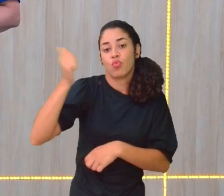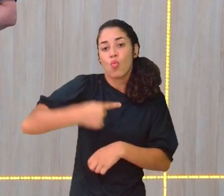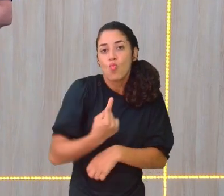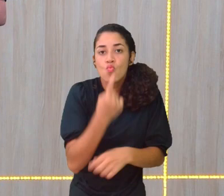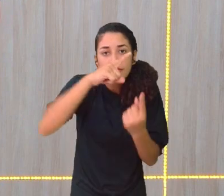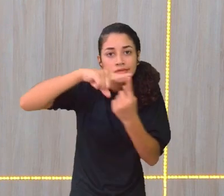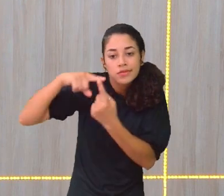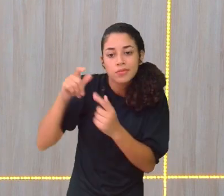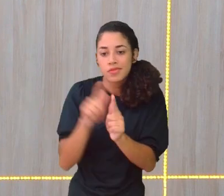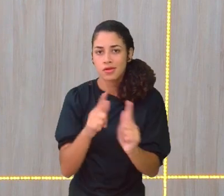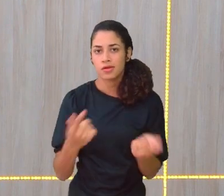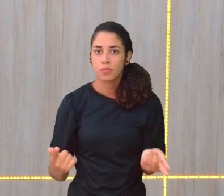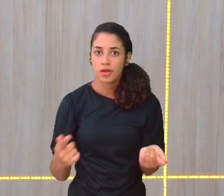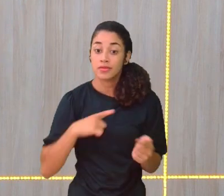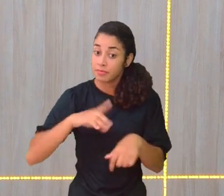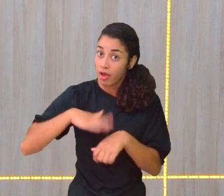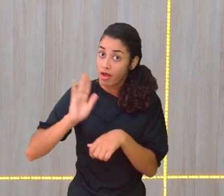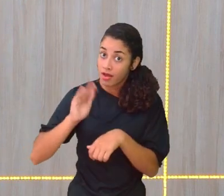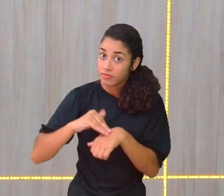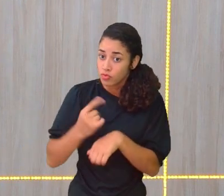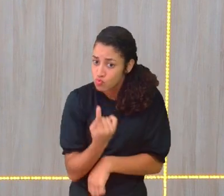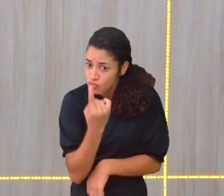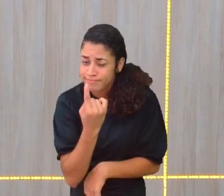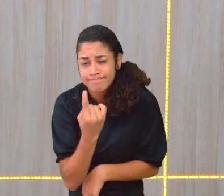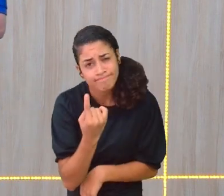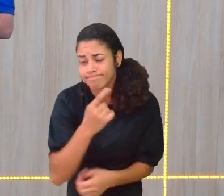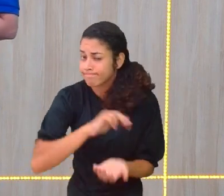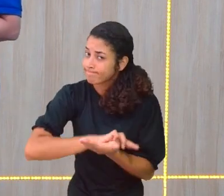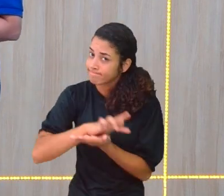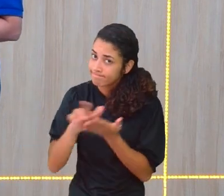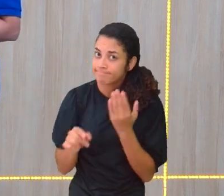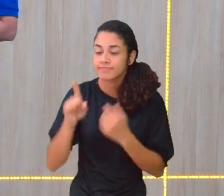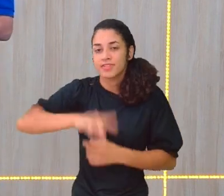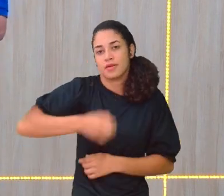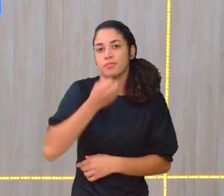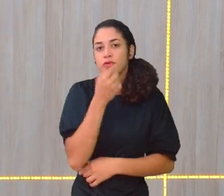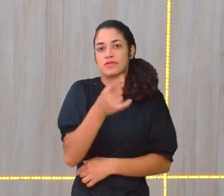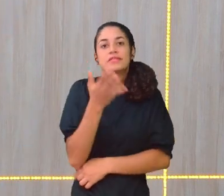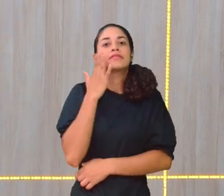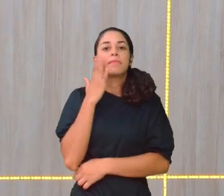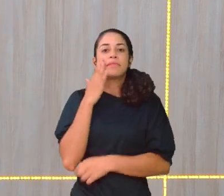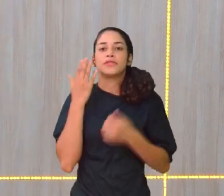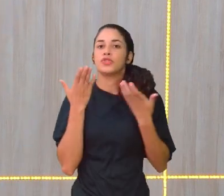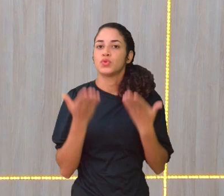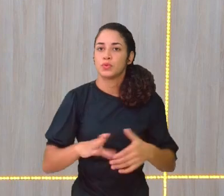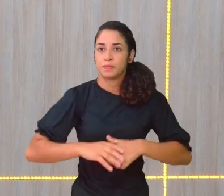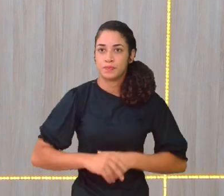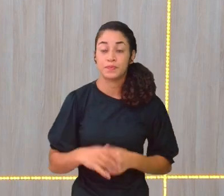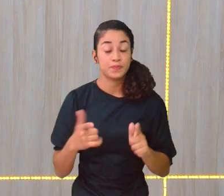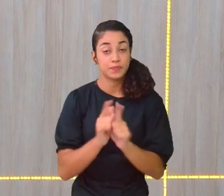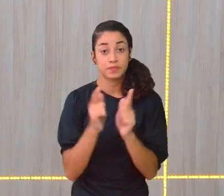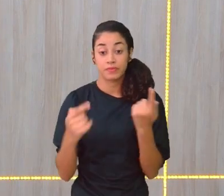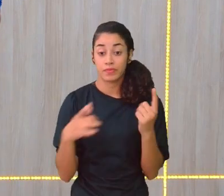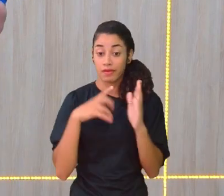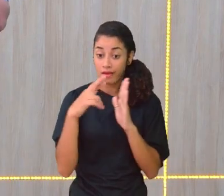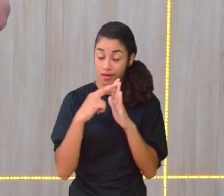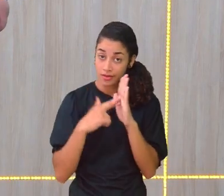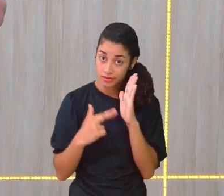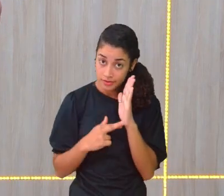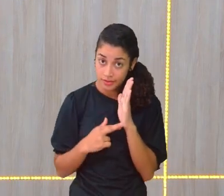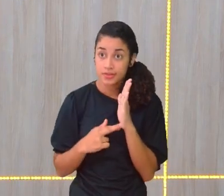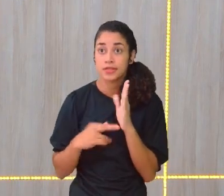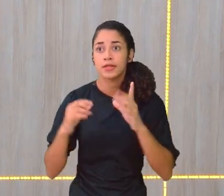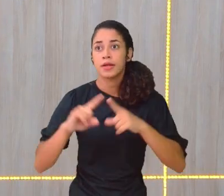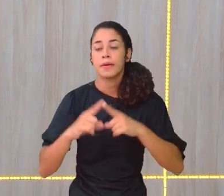gramática e que é interessante vocês saberem disso. Então, a gramática apresenta as regras,